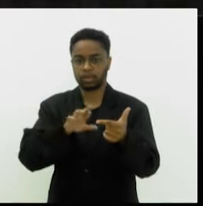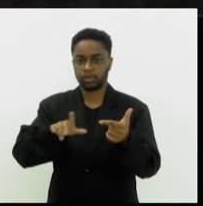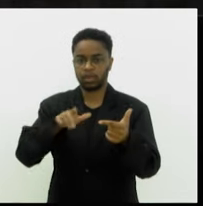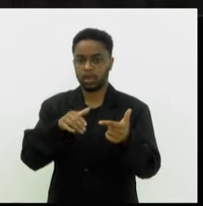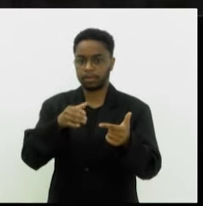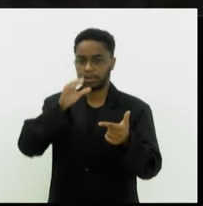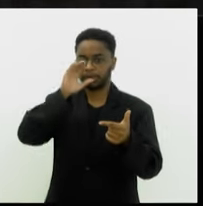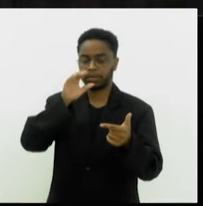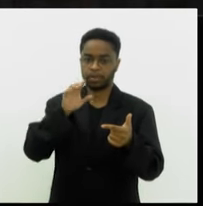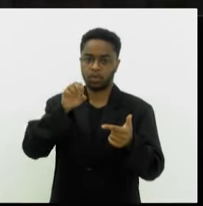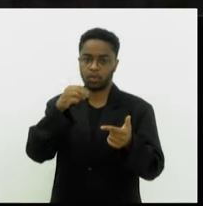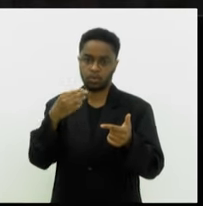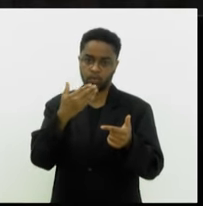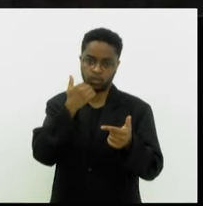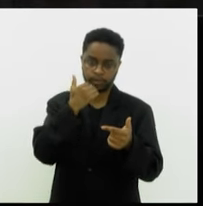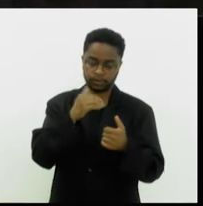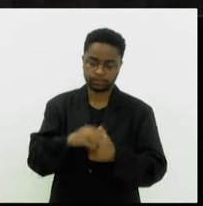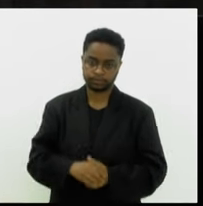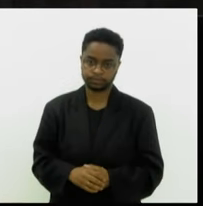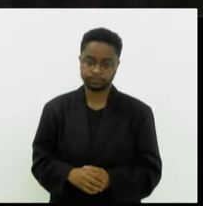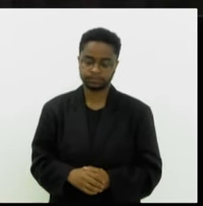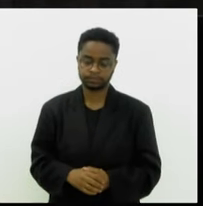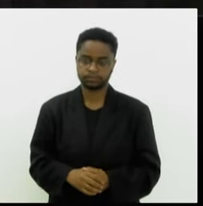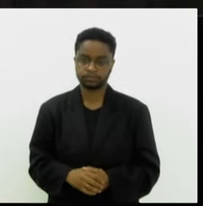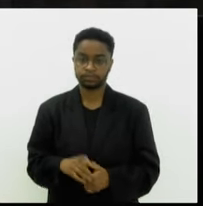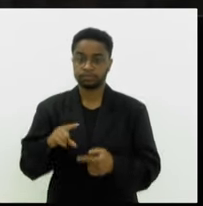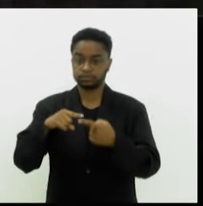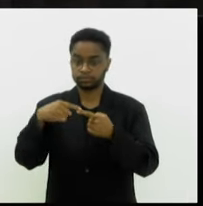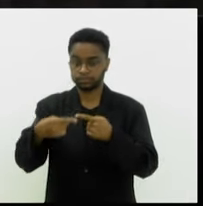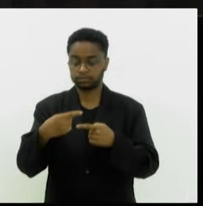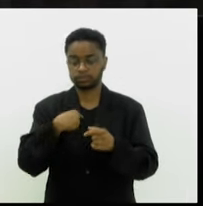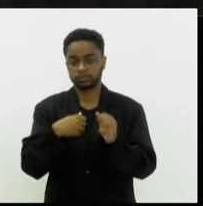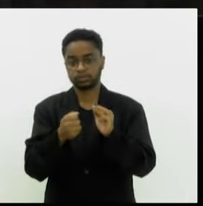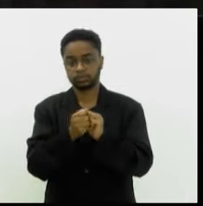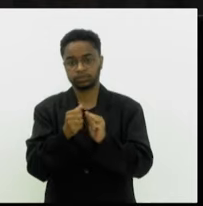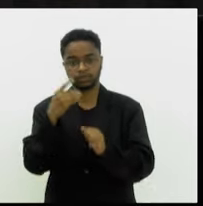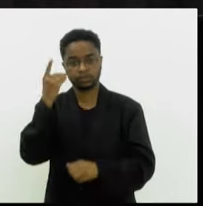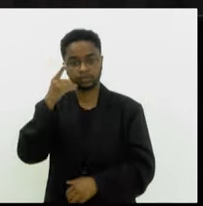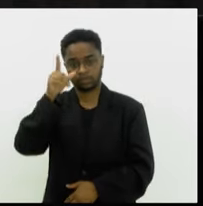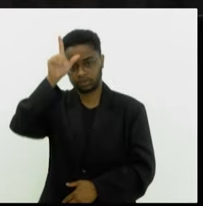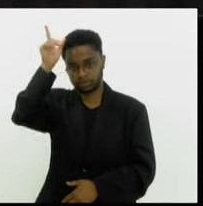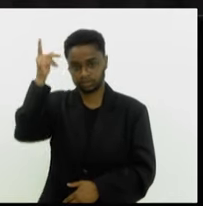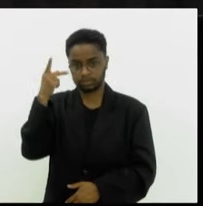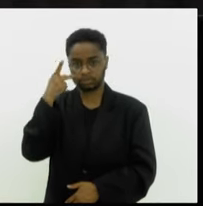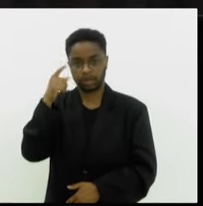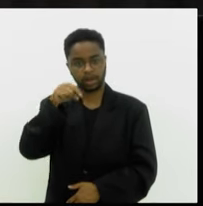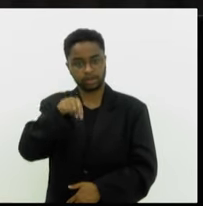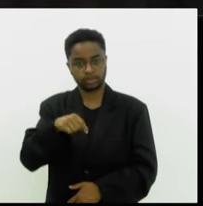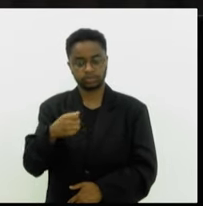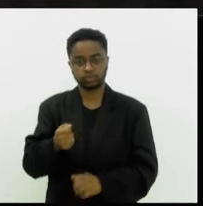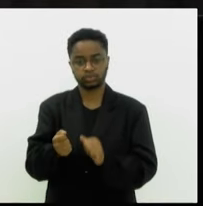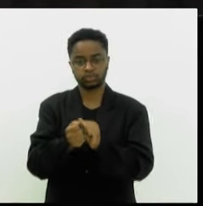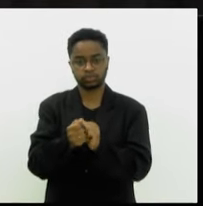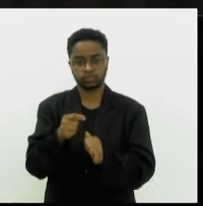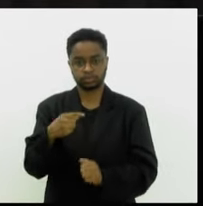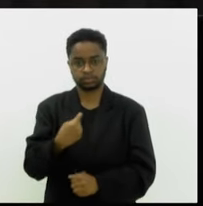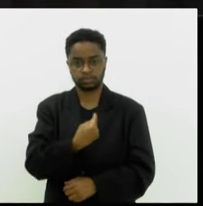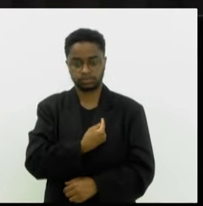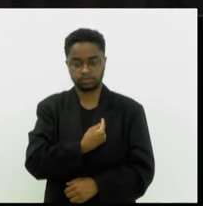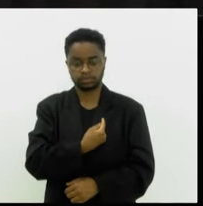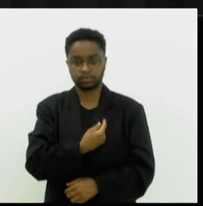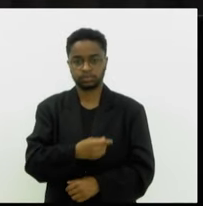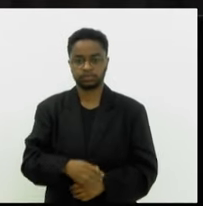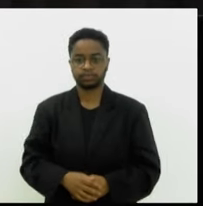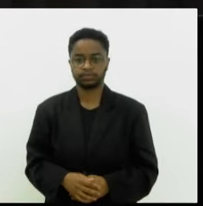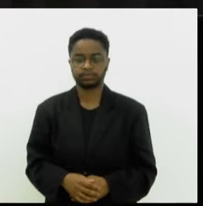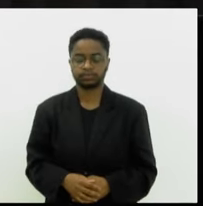nós também tivemos juntos, eu, deputado Luiz Paulo, que está aqui com a gente, está aqui nessa sessão, no expediente